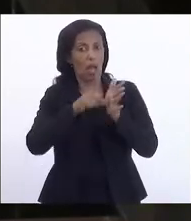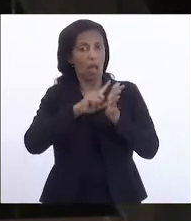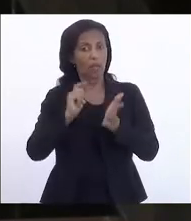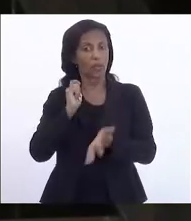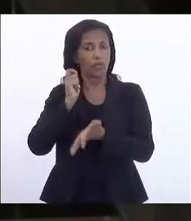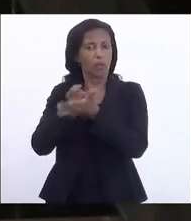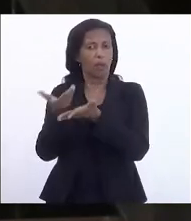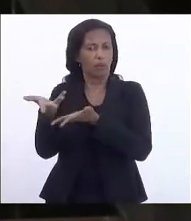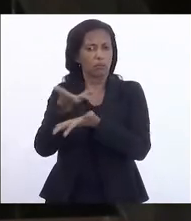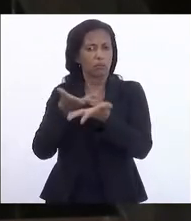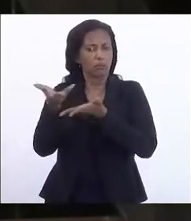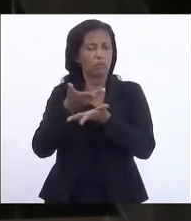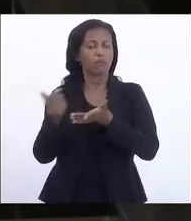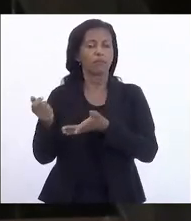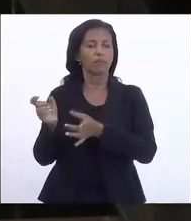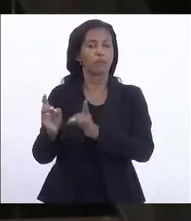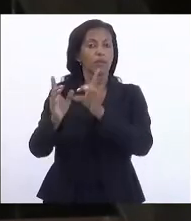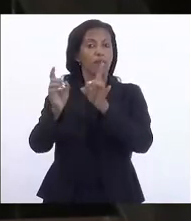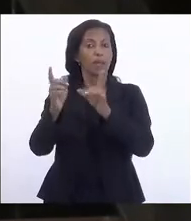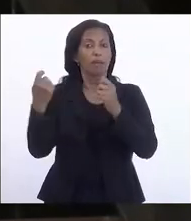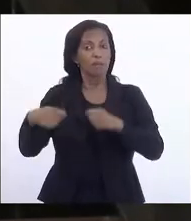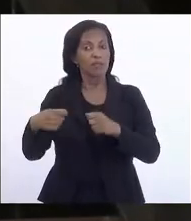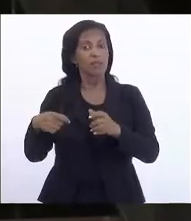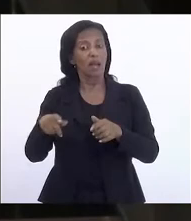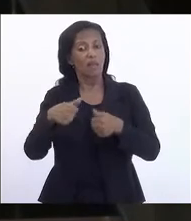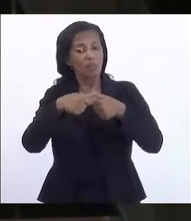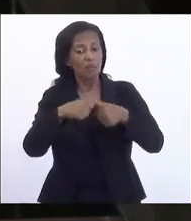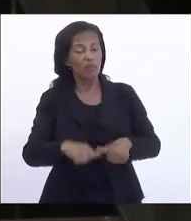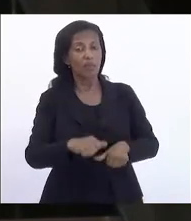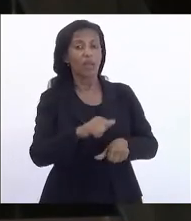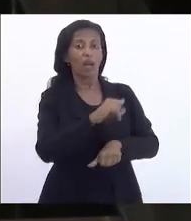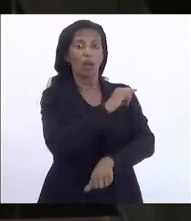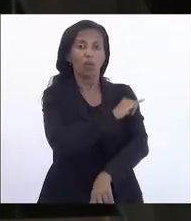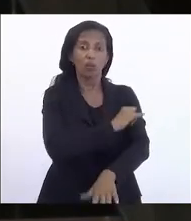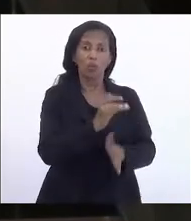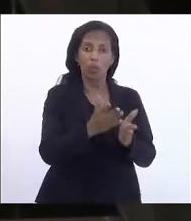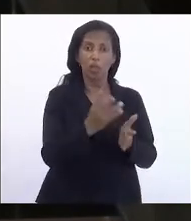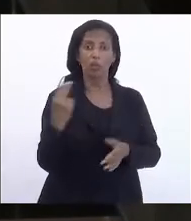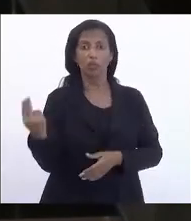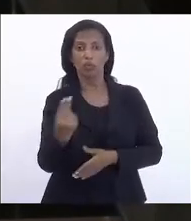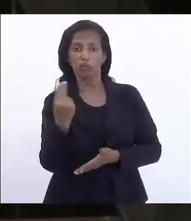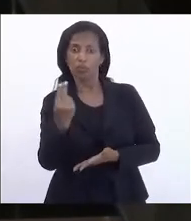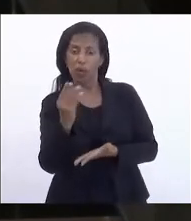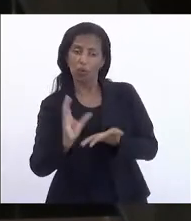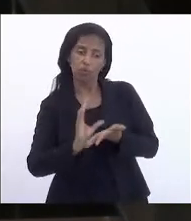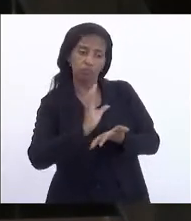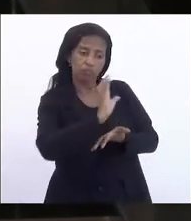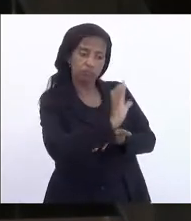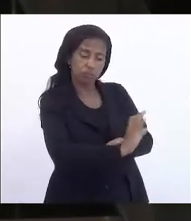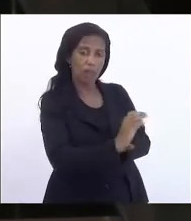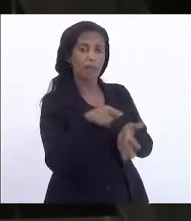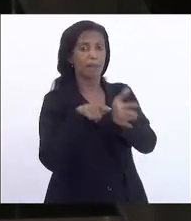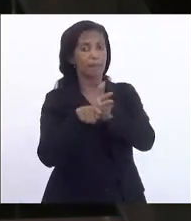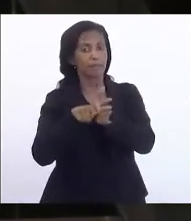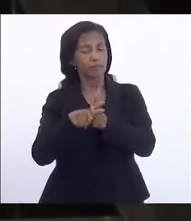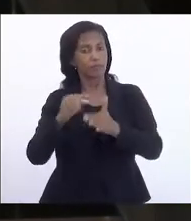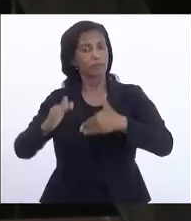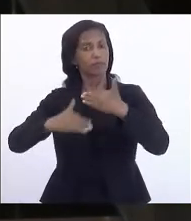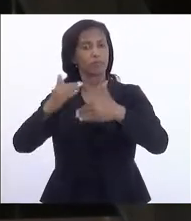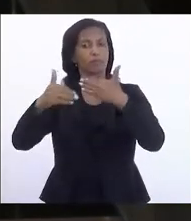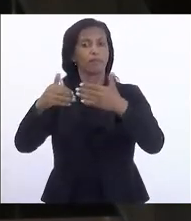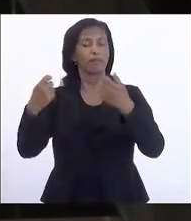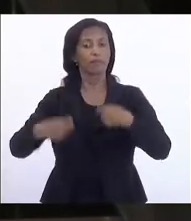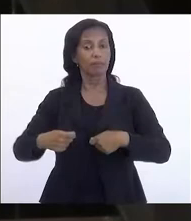as participações especiais tinham que ficar no Rio de Janeiro em boa medida. Os valores investidos pelas concessionárias em pesquisa e desenvolvimento